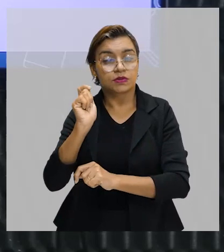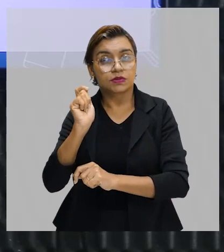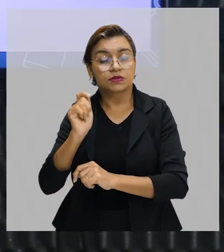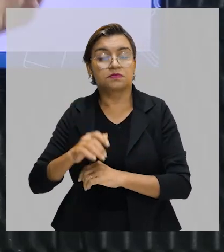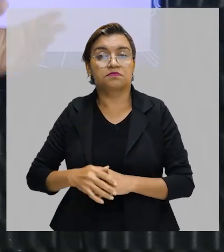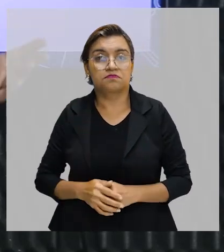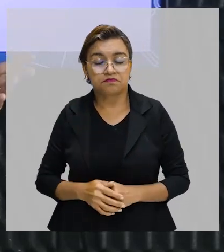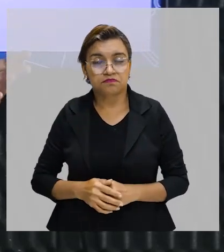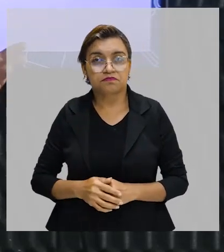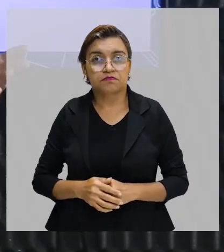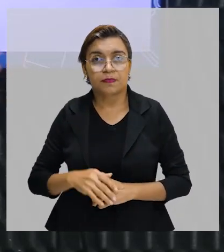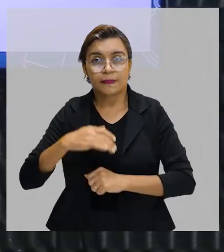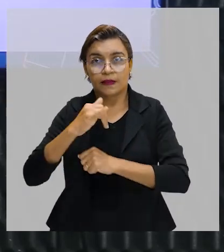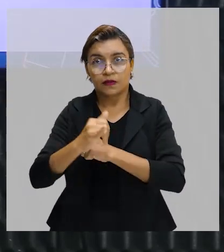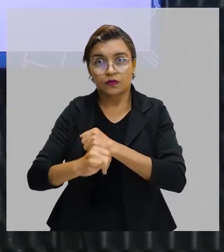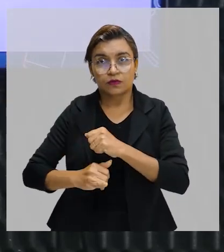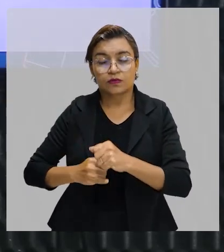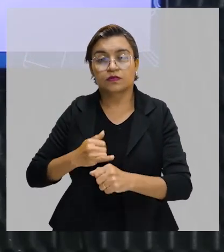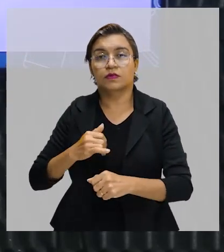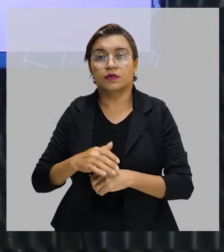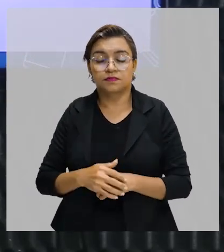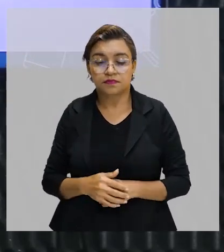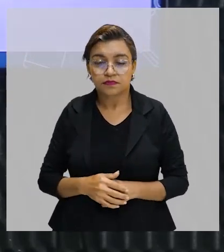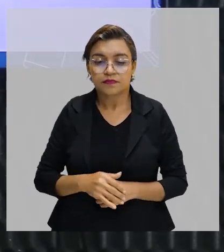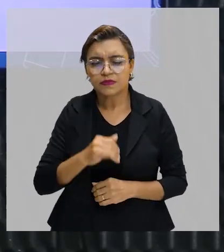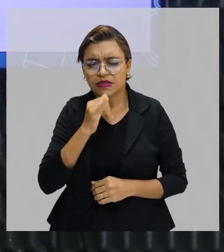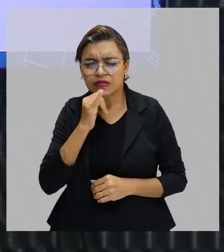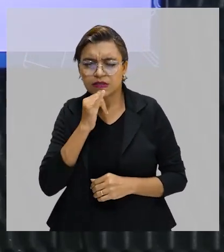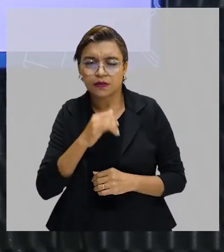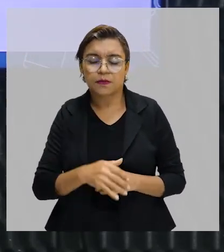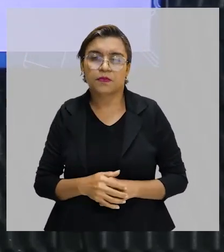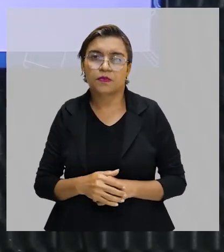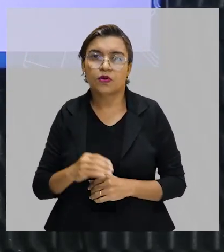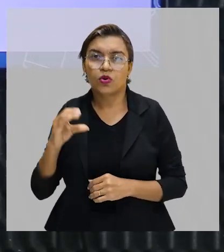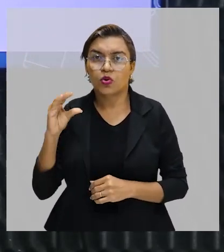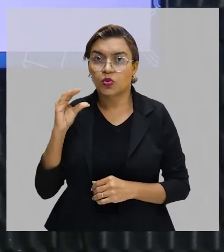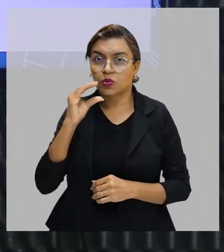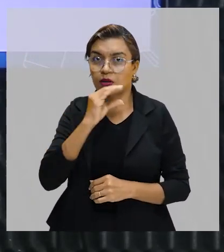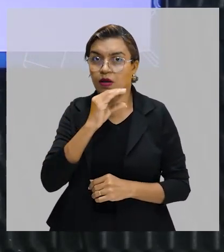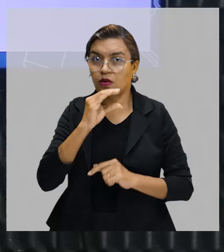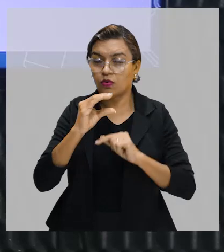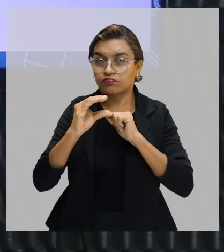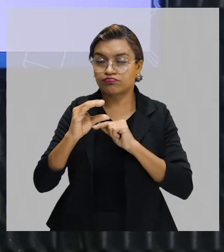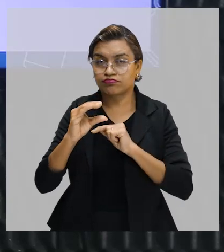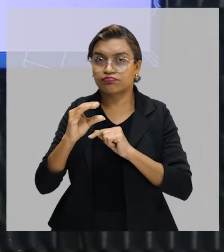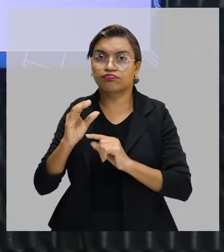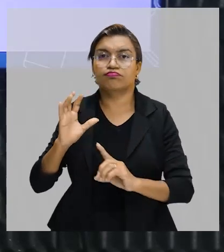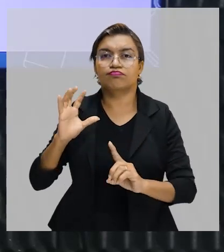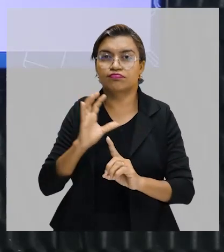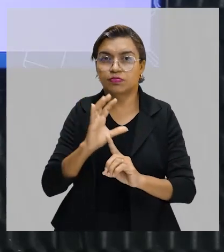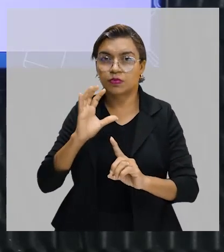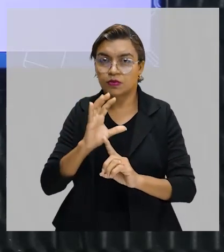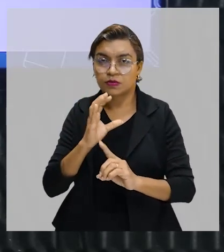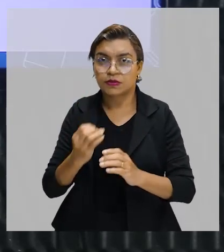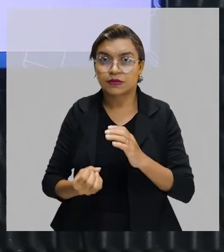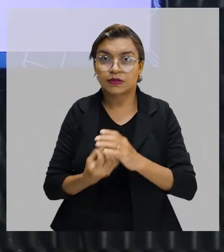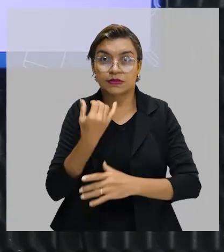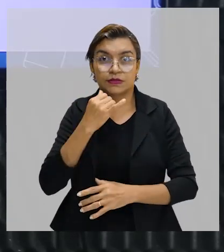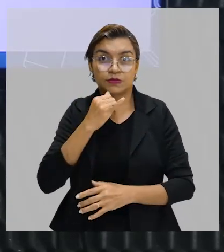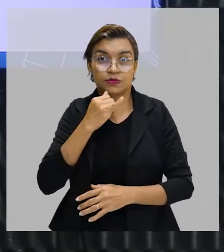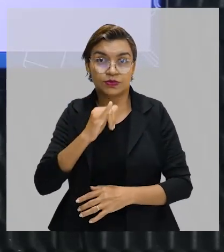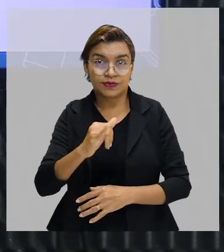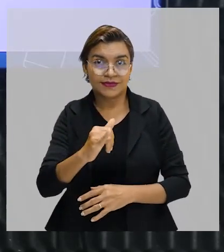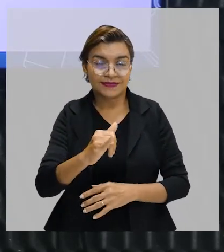nucleares ou termonucleares, como a gente fala. Então pega-se o calor e vai ser justamente esse calor que vai fazer o processo de produção de energia, bem como vai ser explicado